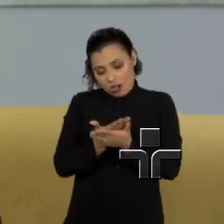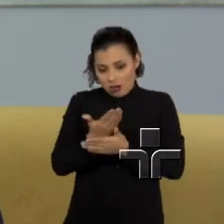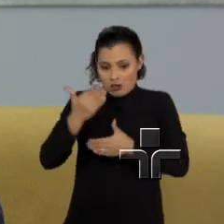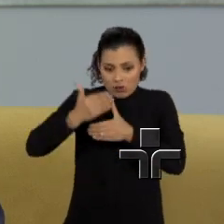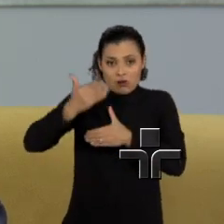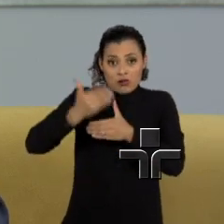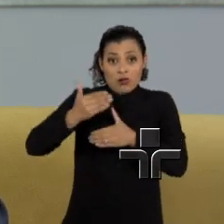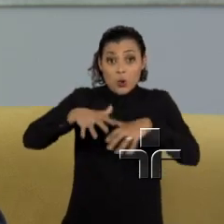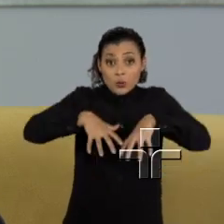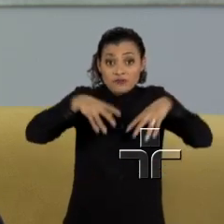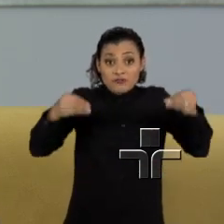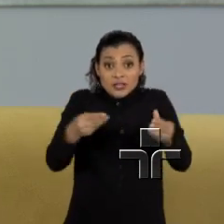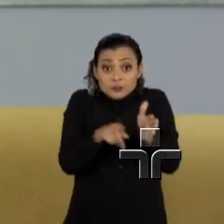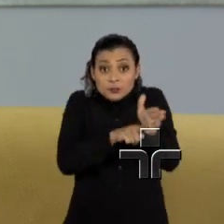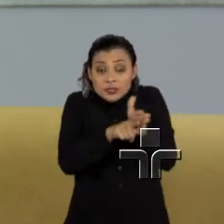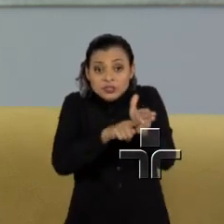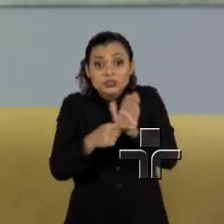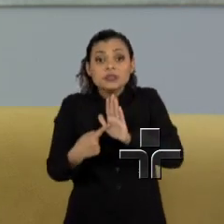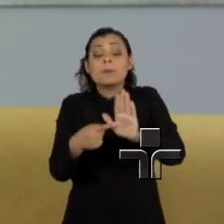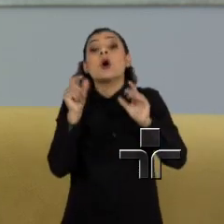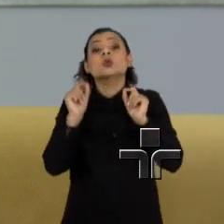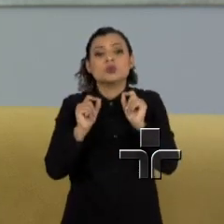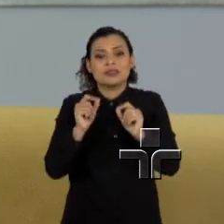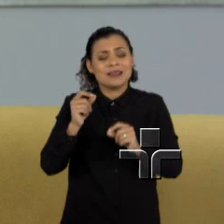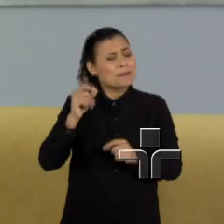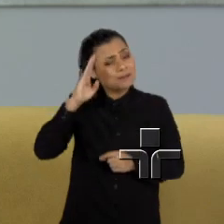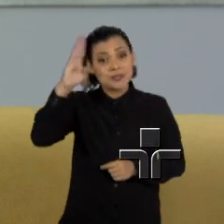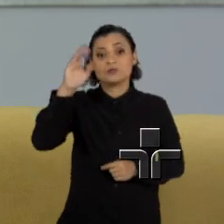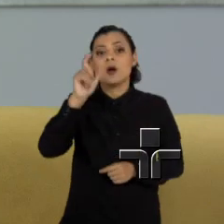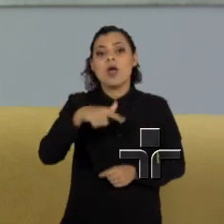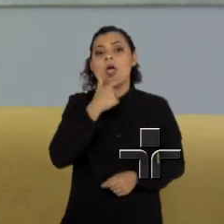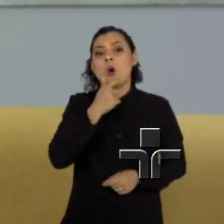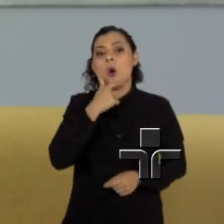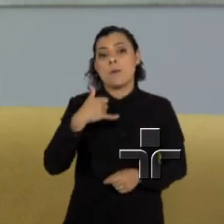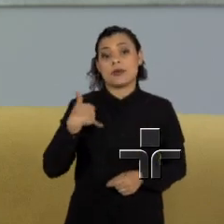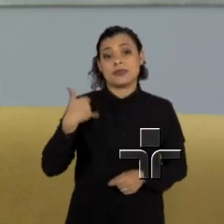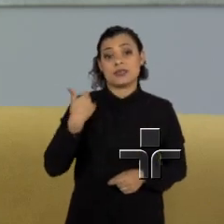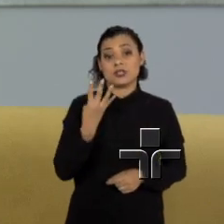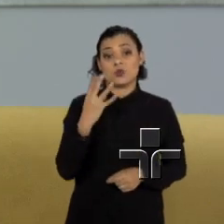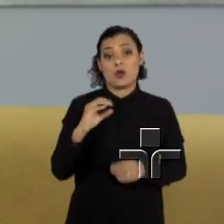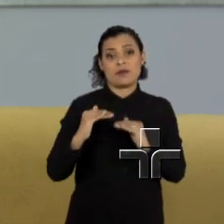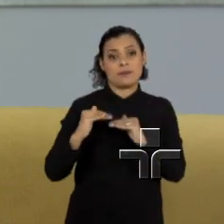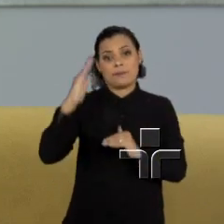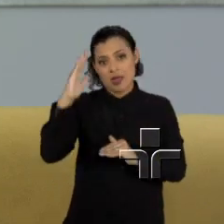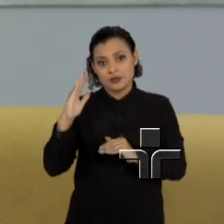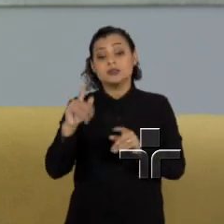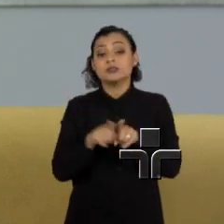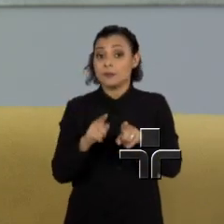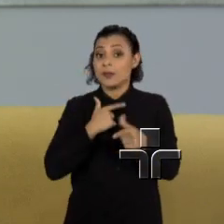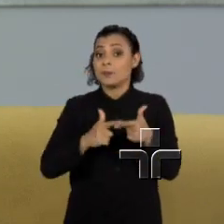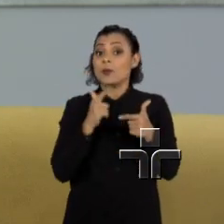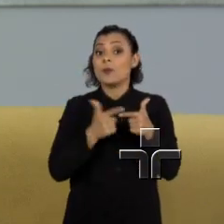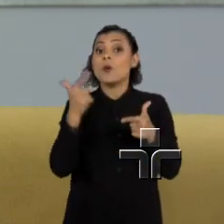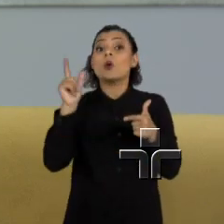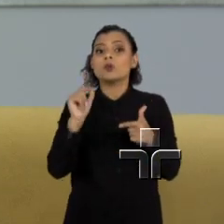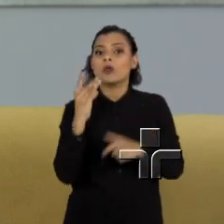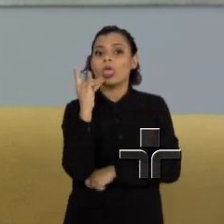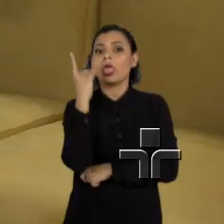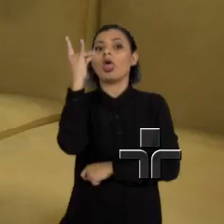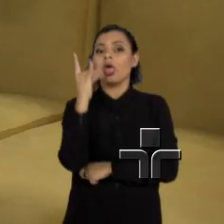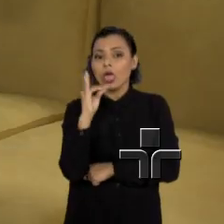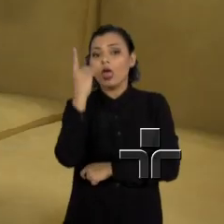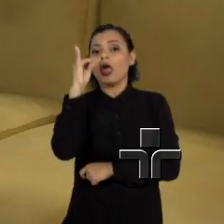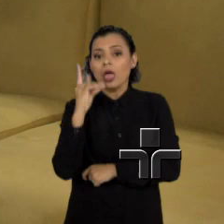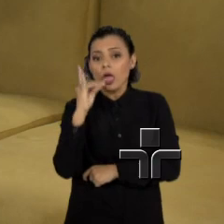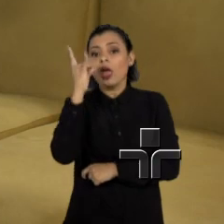Unifesp, mostra que as maiores vítimas da insônia crônica são os homens com mais de 40 anos e que tem um outro problema aí, viu? Roncam, por